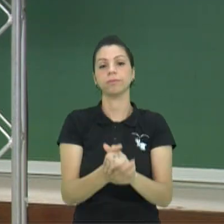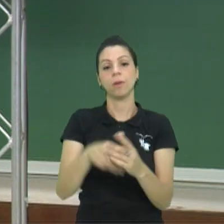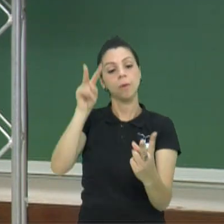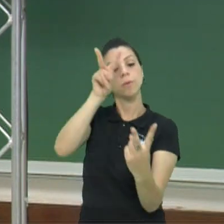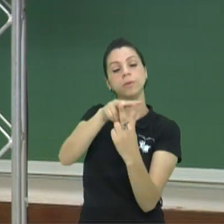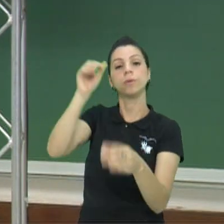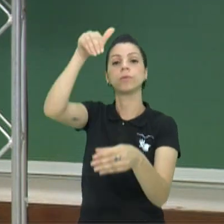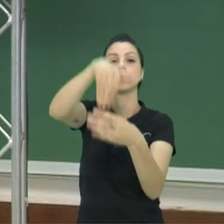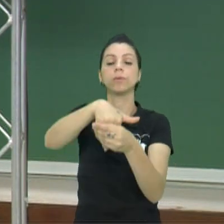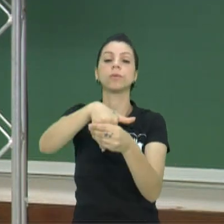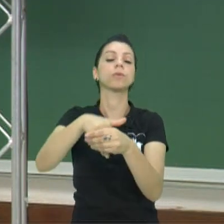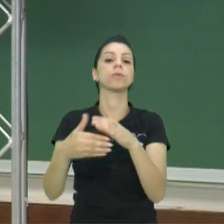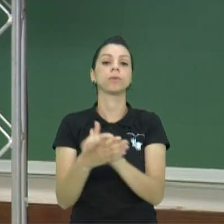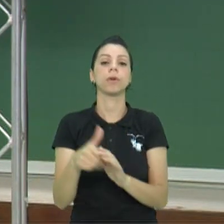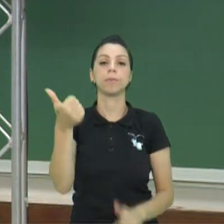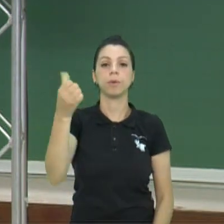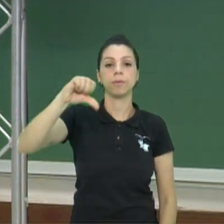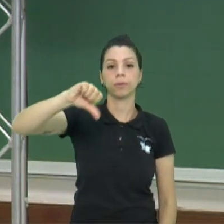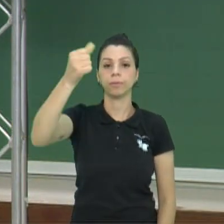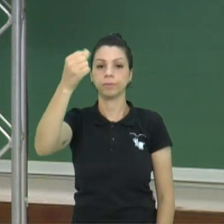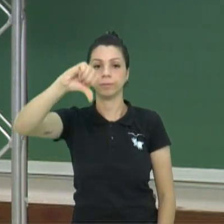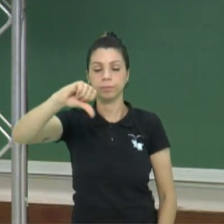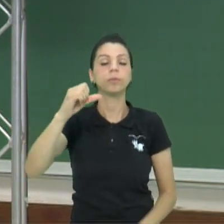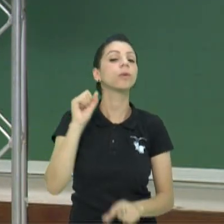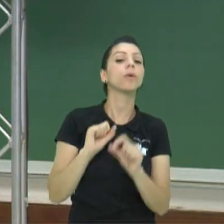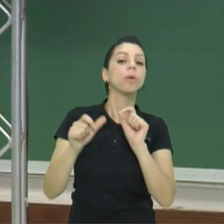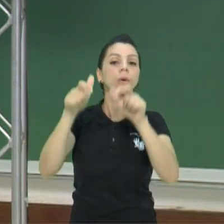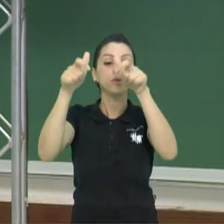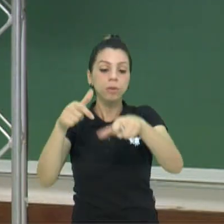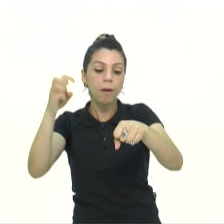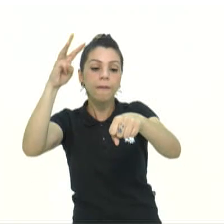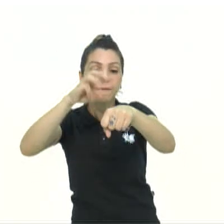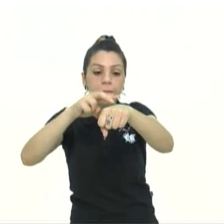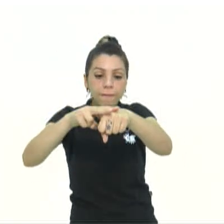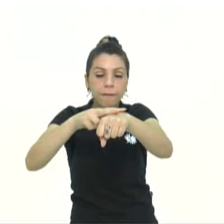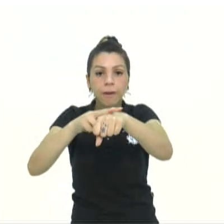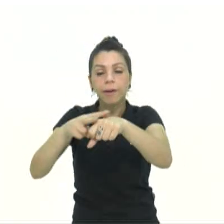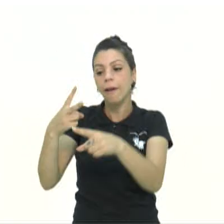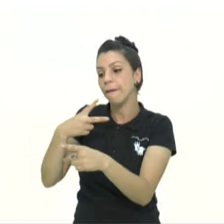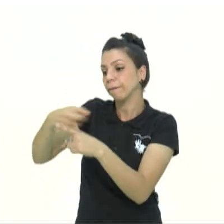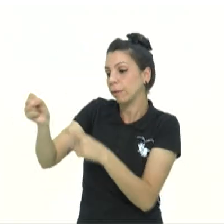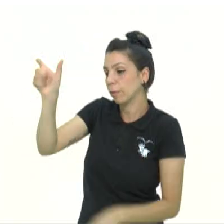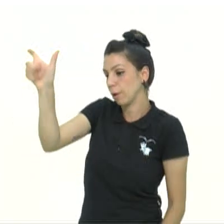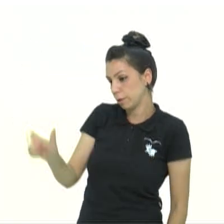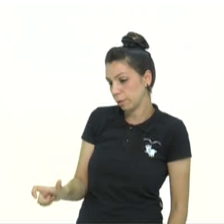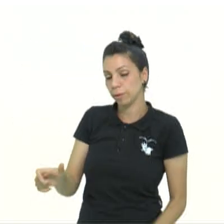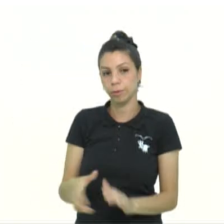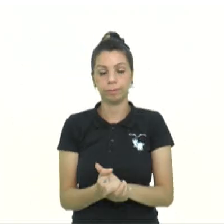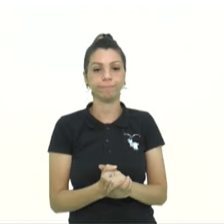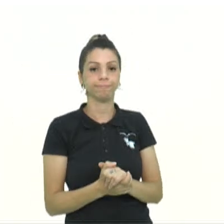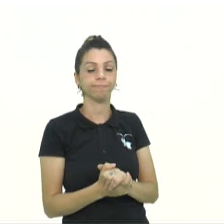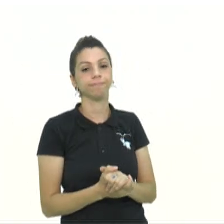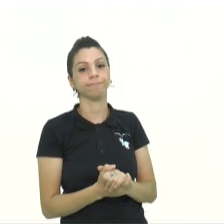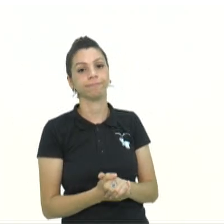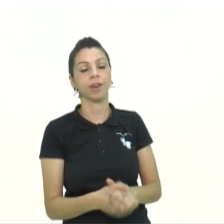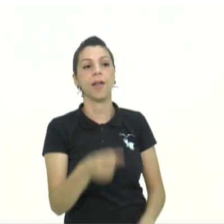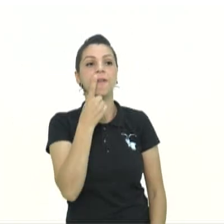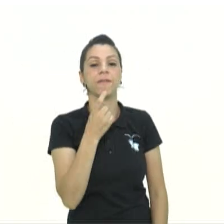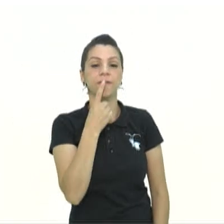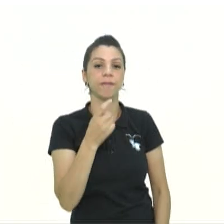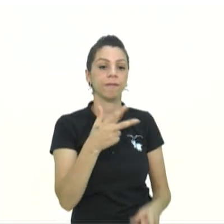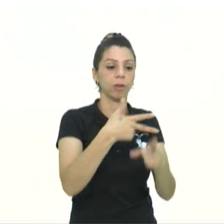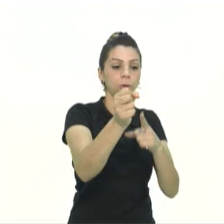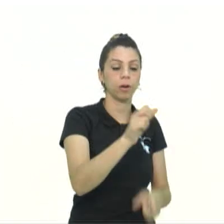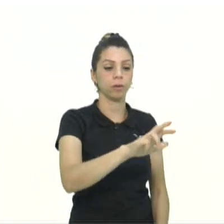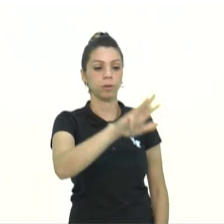turno das eleições de 1989, onde está em verde, vitória do Fernando Collor, onde está em vermelho, vitória do Lula.